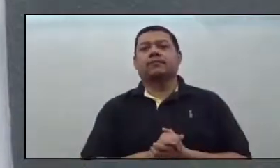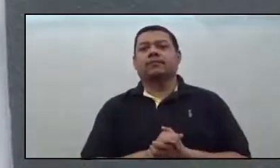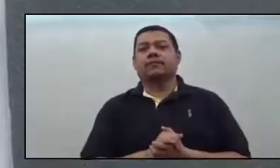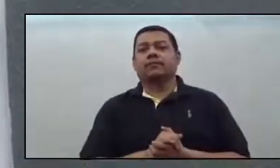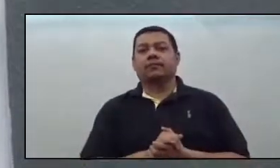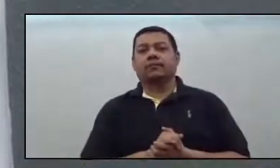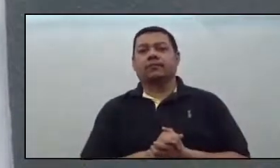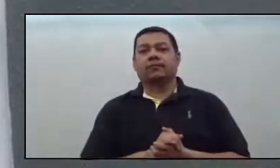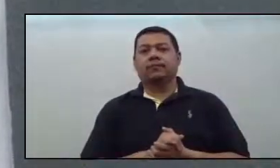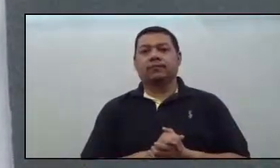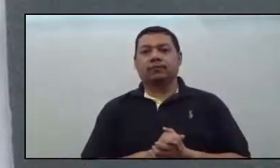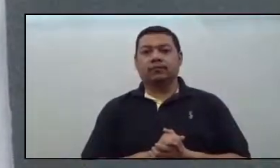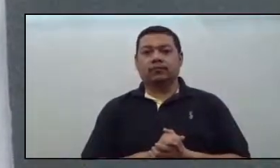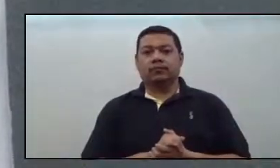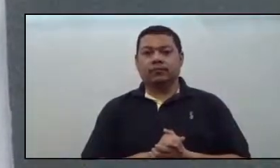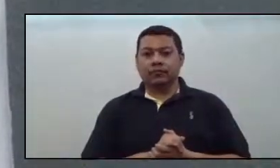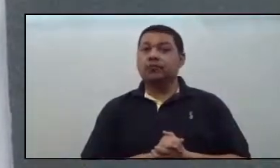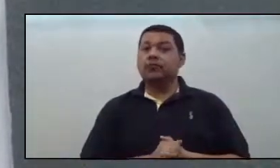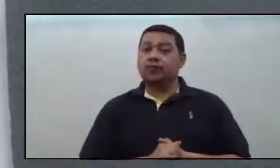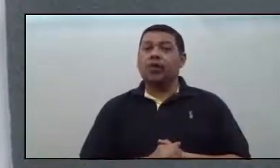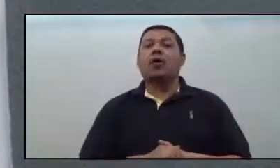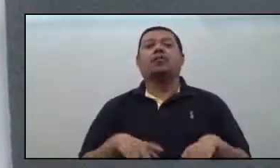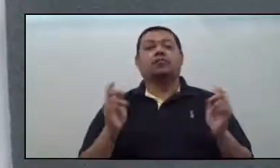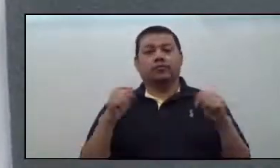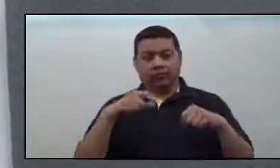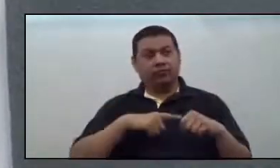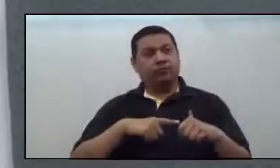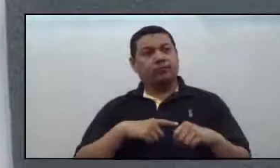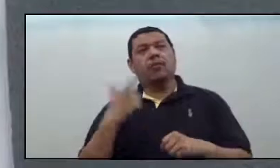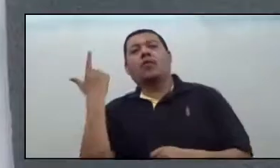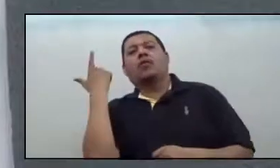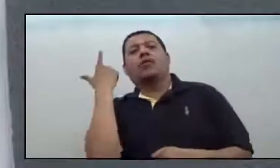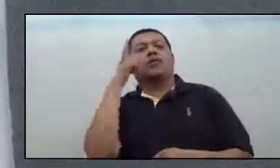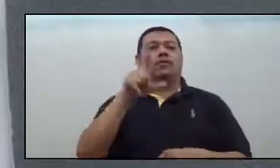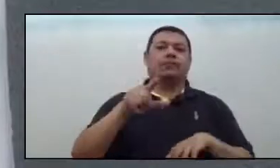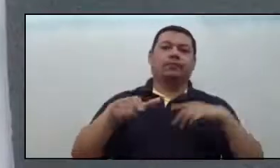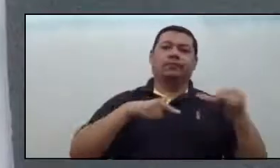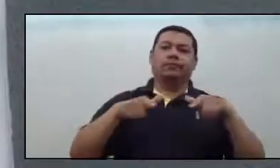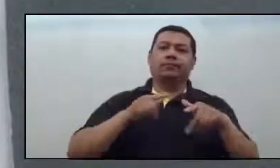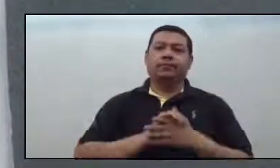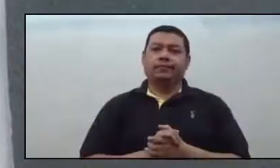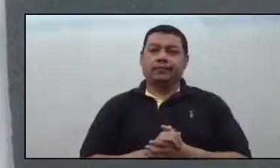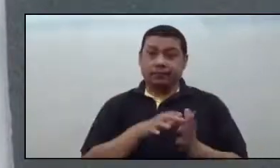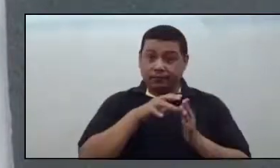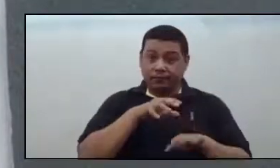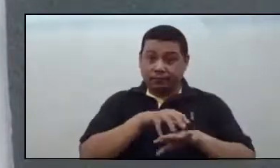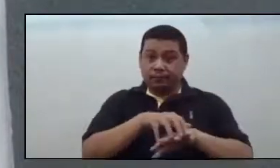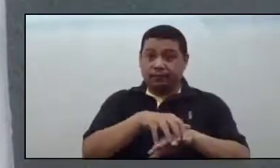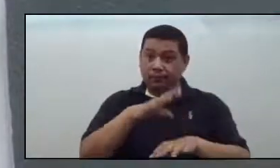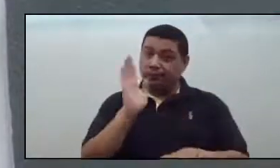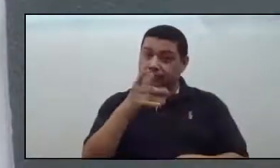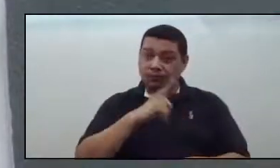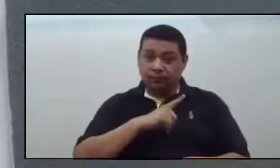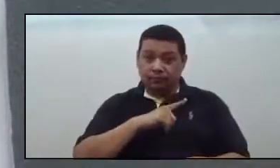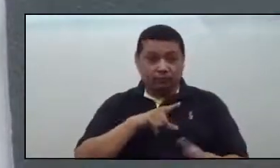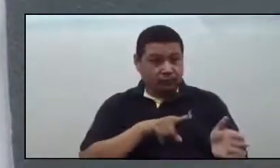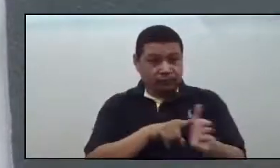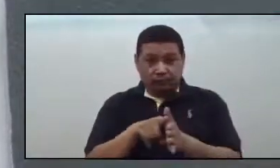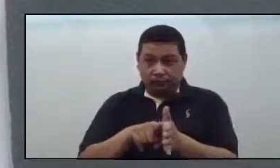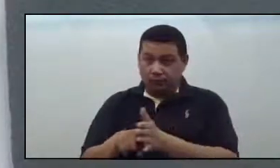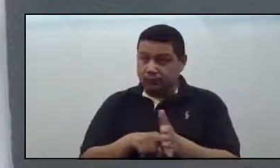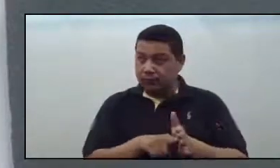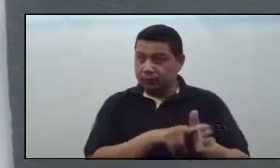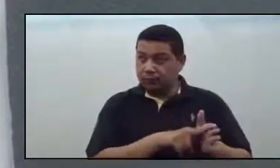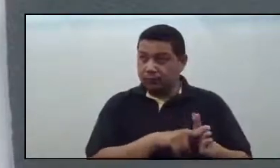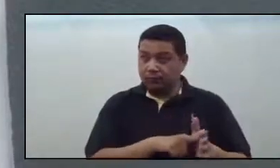trabalho sejam absorvidos por esse mercado. E o turismo, Corá, já existem estudos que é